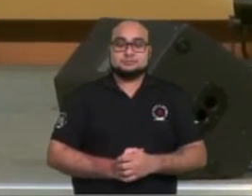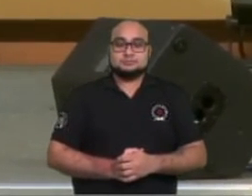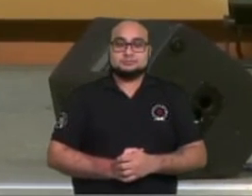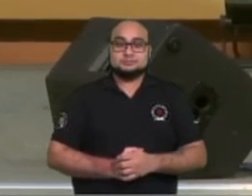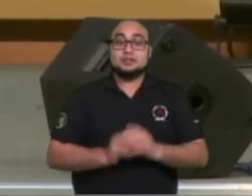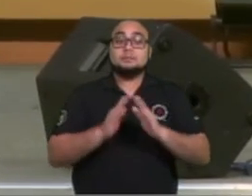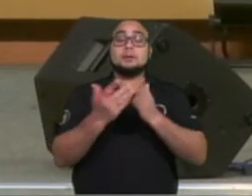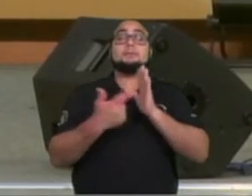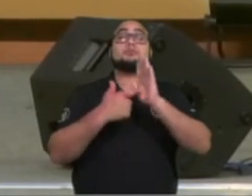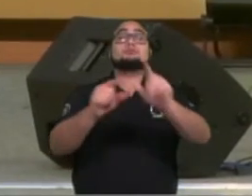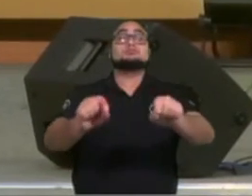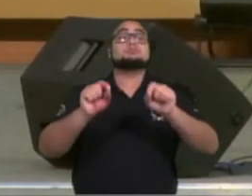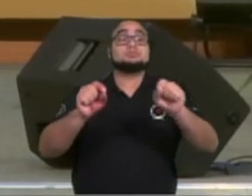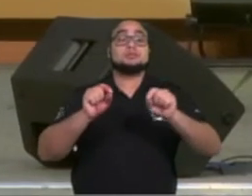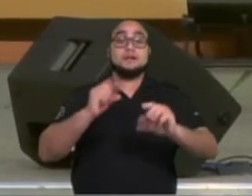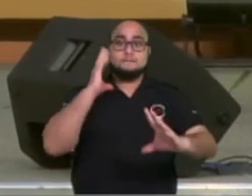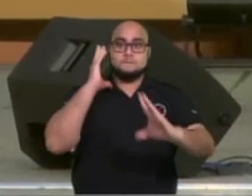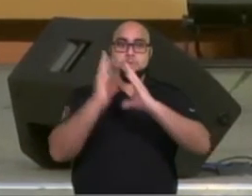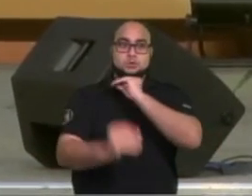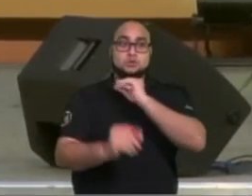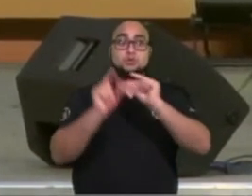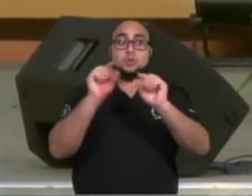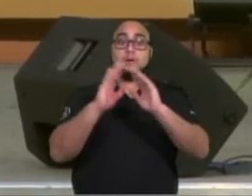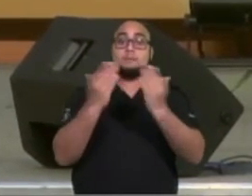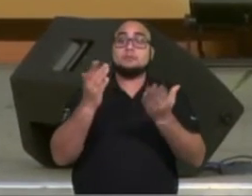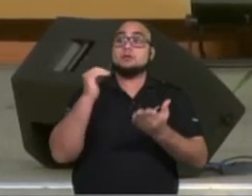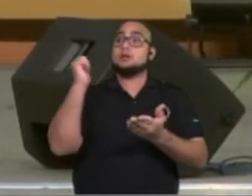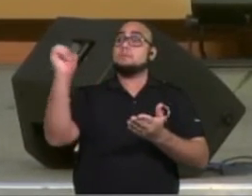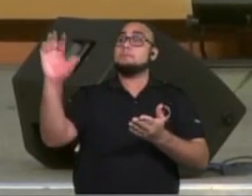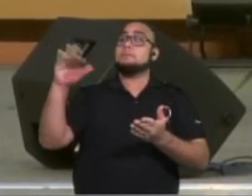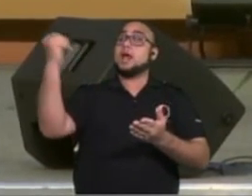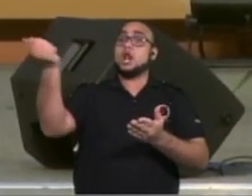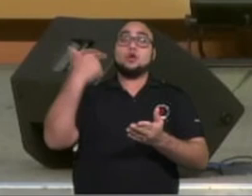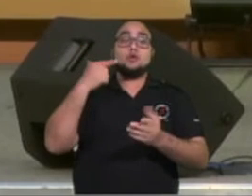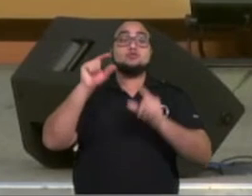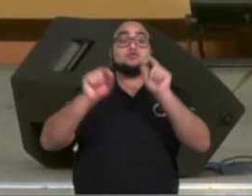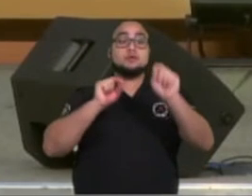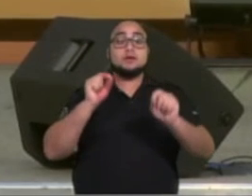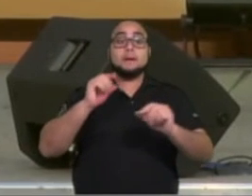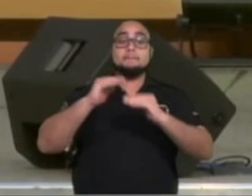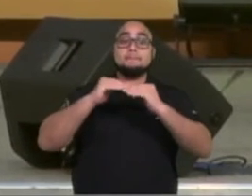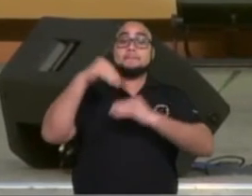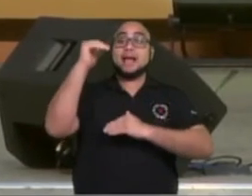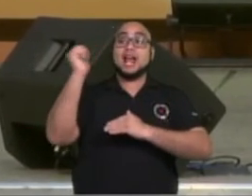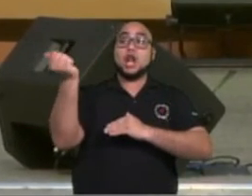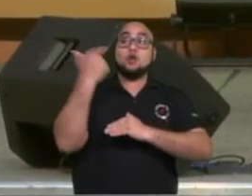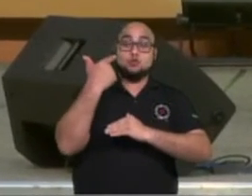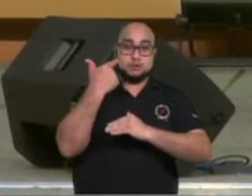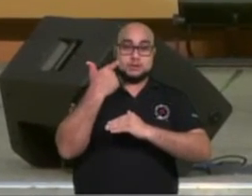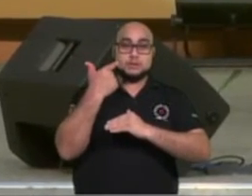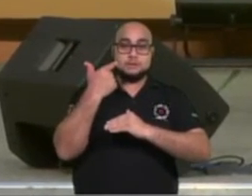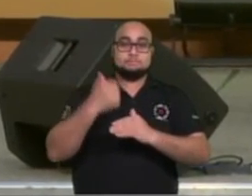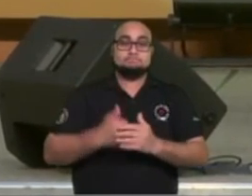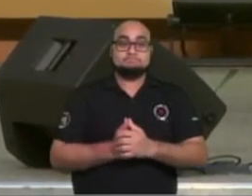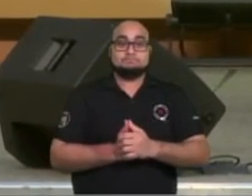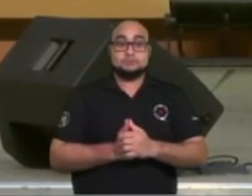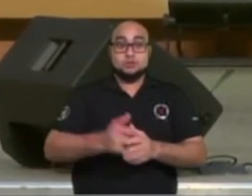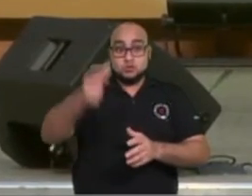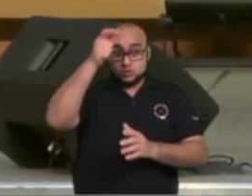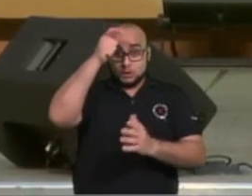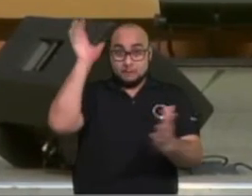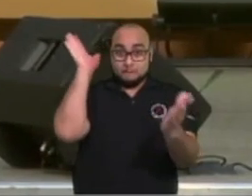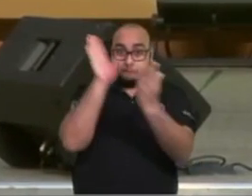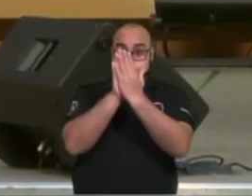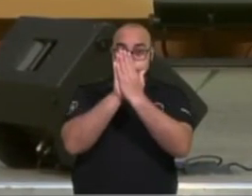coisa que é maior do que nós olha que coisa interessante eu abrir não manda você fugir do diabo Mas você enfrentá-lo